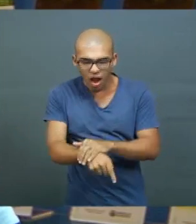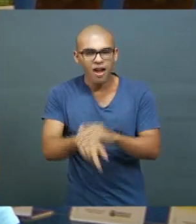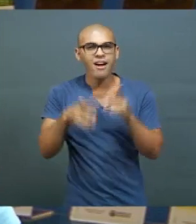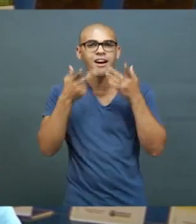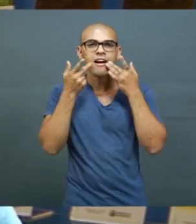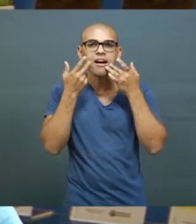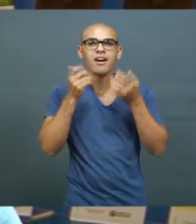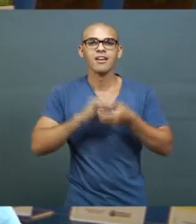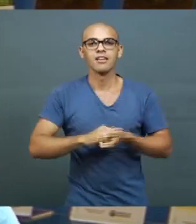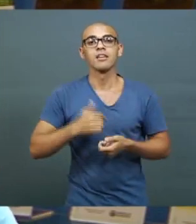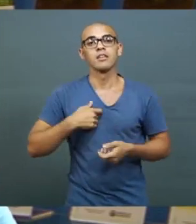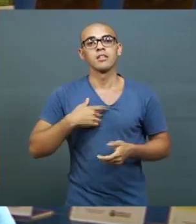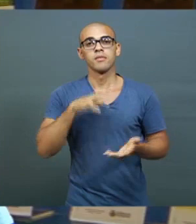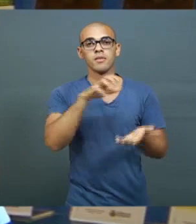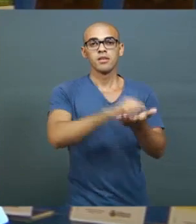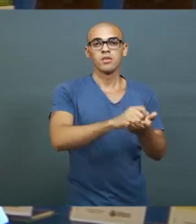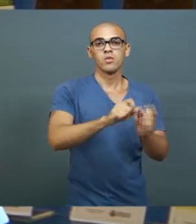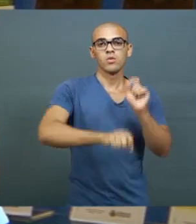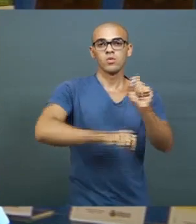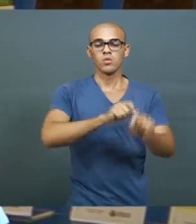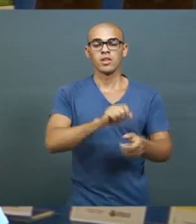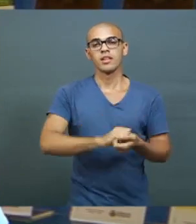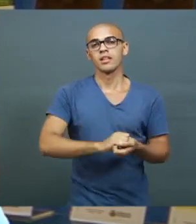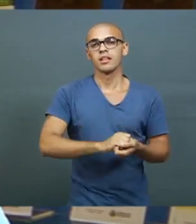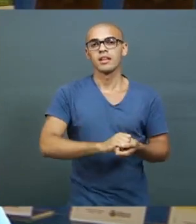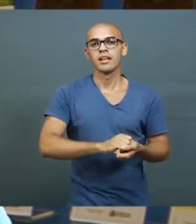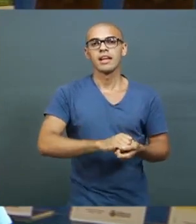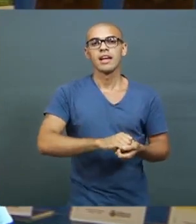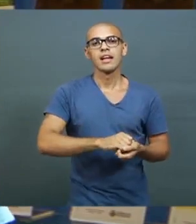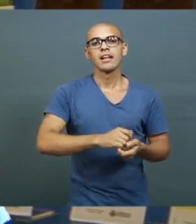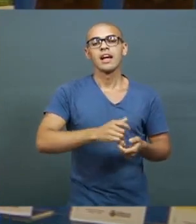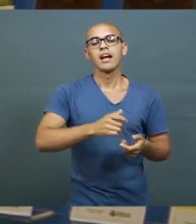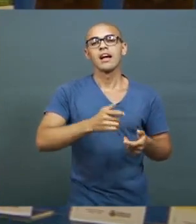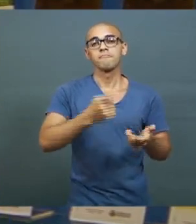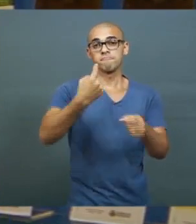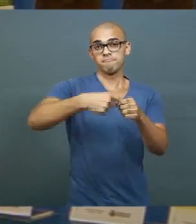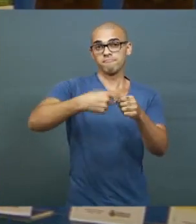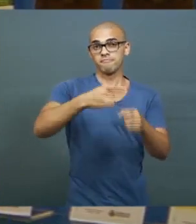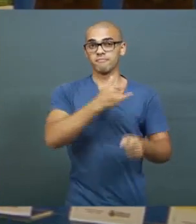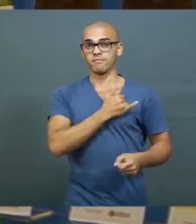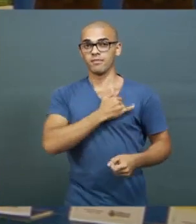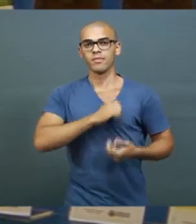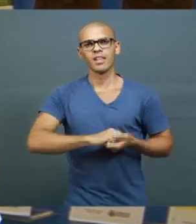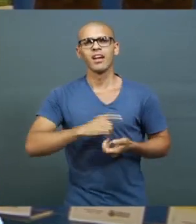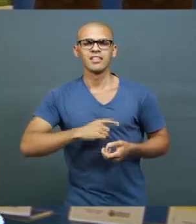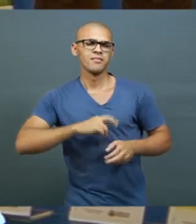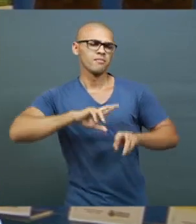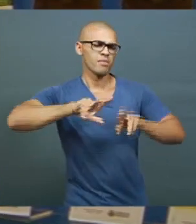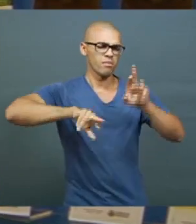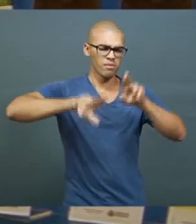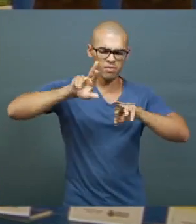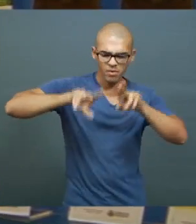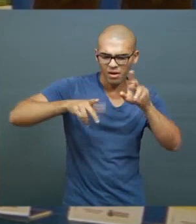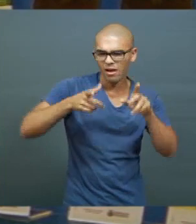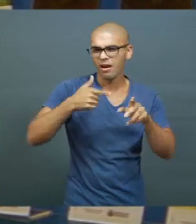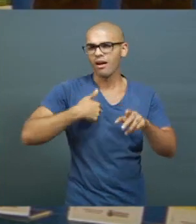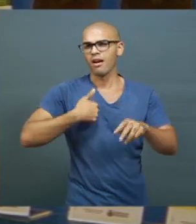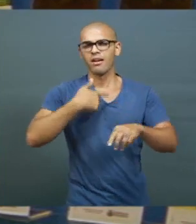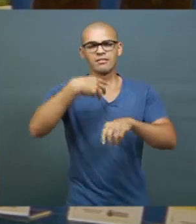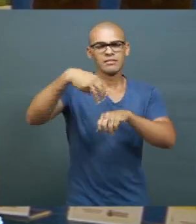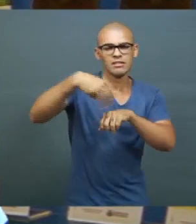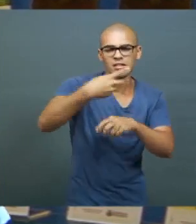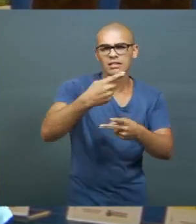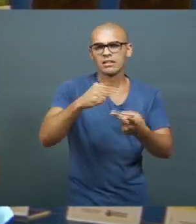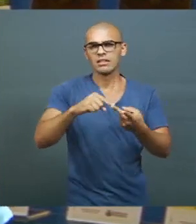matriculei aos 14 anos na Escola de Teatro Vianinha, na cidade de Ituiutaba, onde eu realizei uma série de atividades, desde monitoria às aulas de